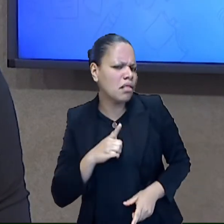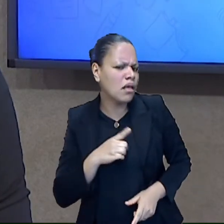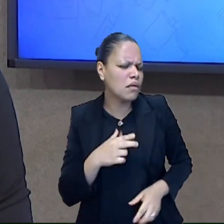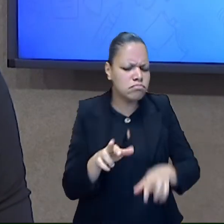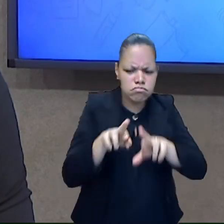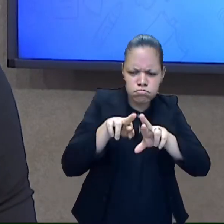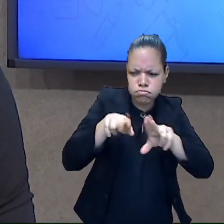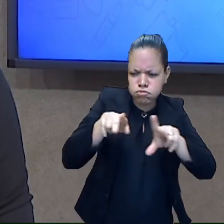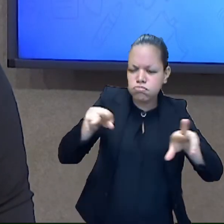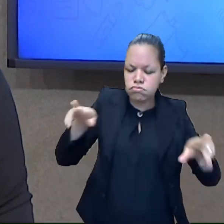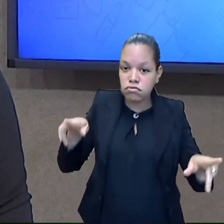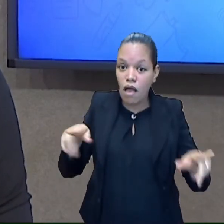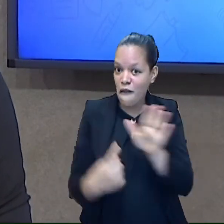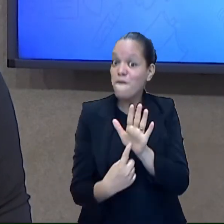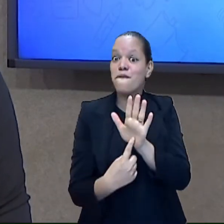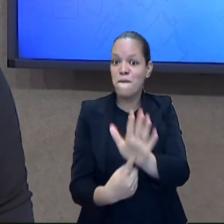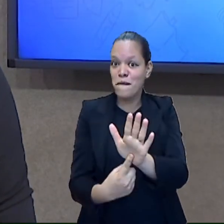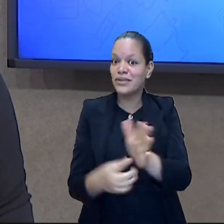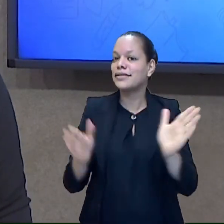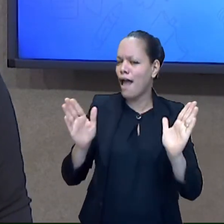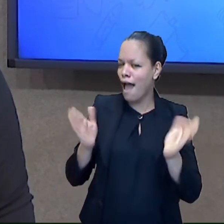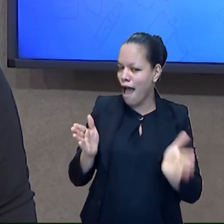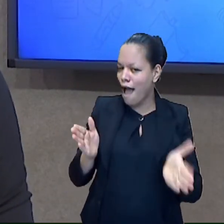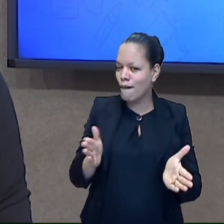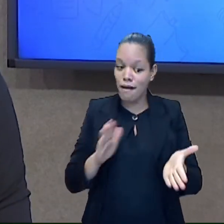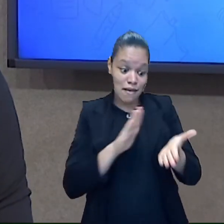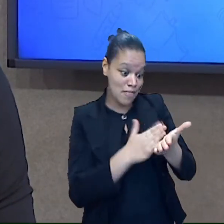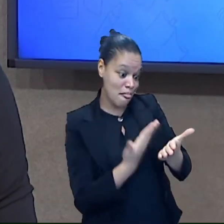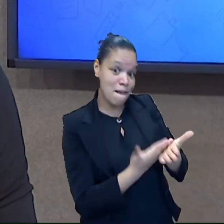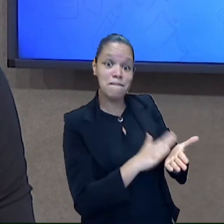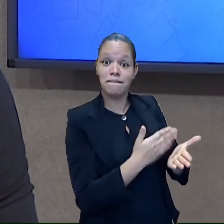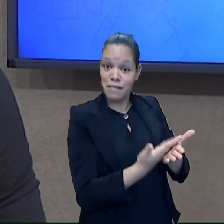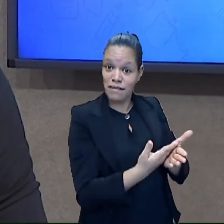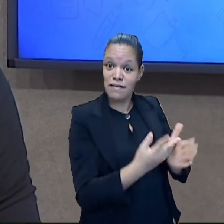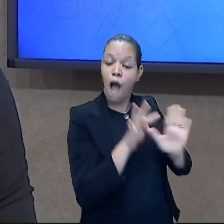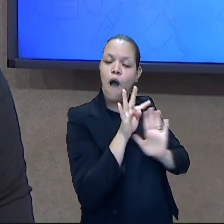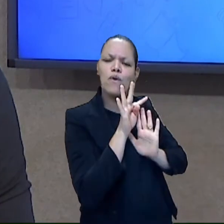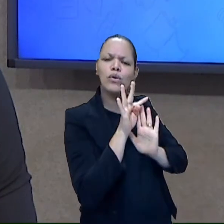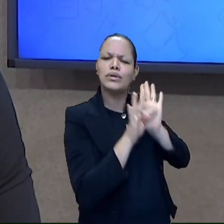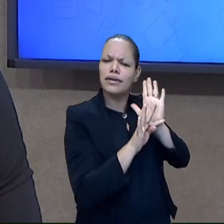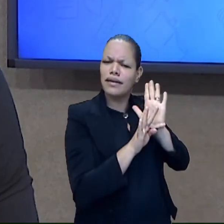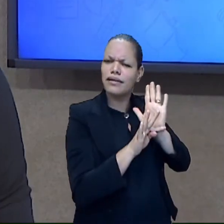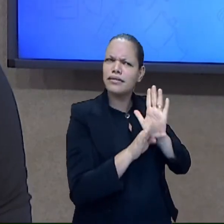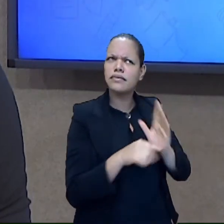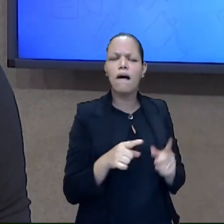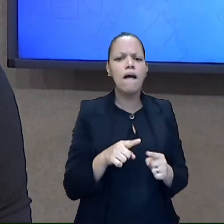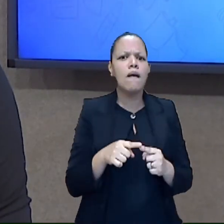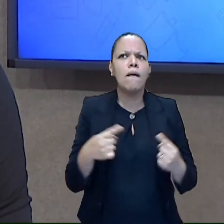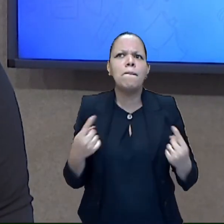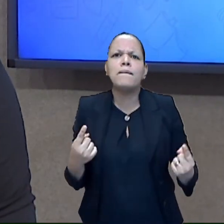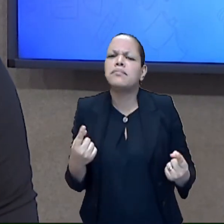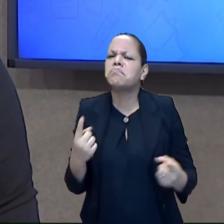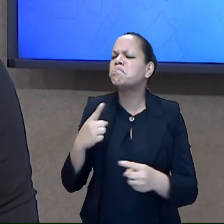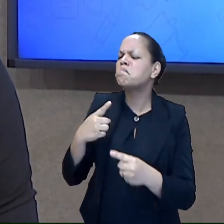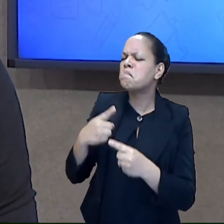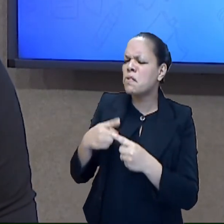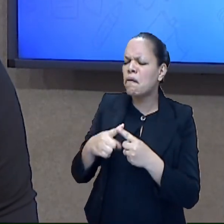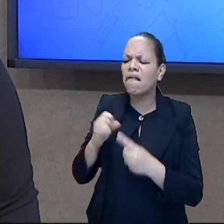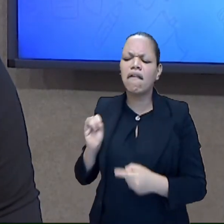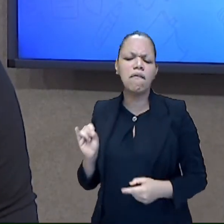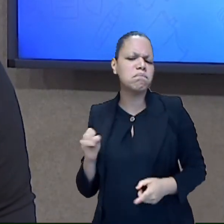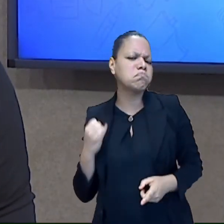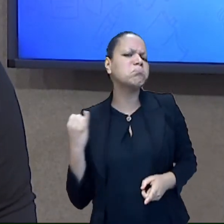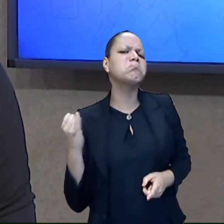a interpretação de texto das tirinhas. Professora Andresa, mas por que isso é importante?